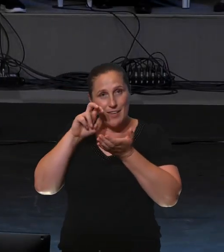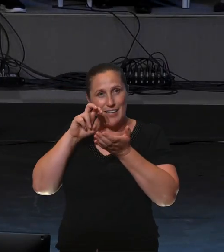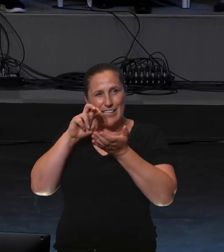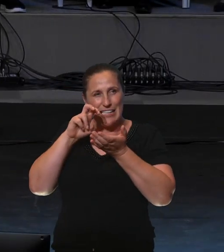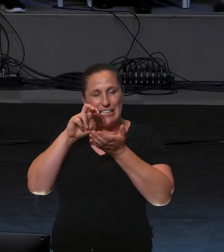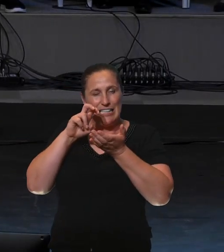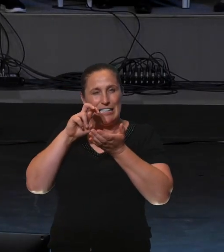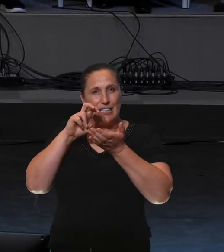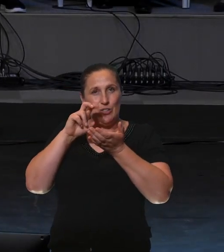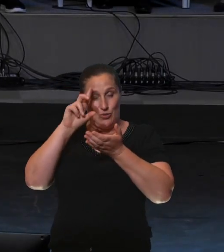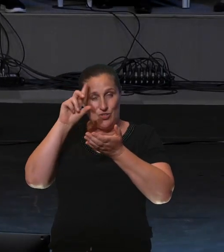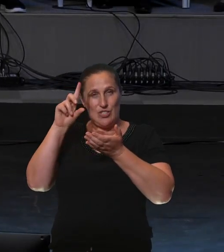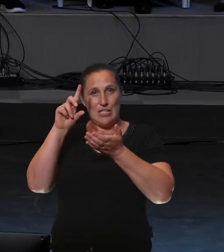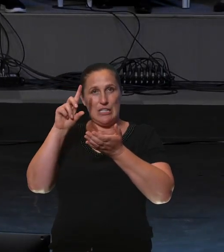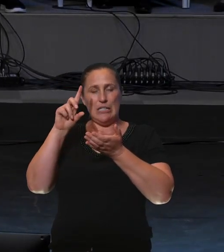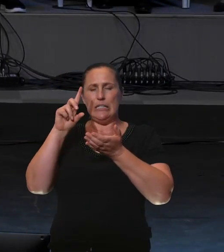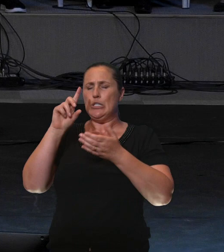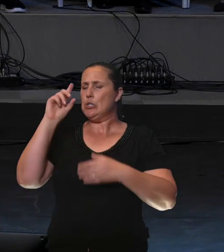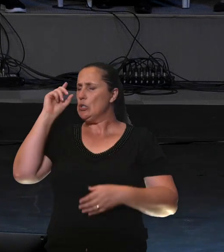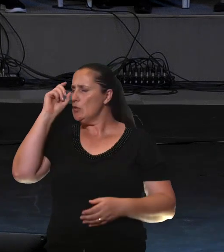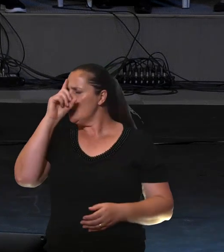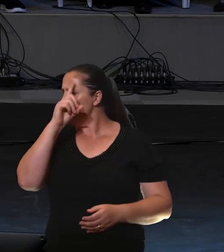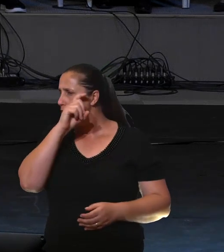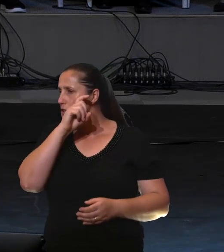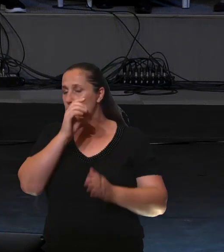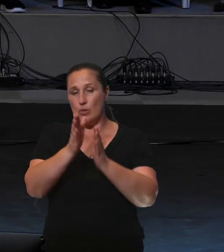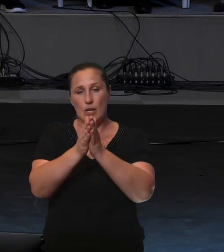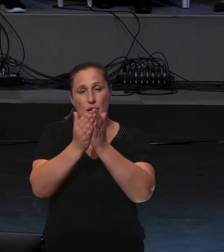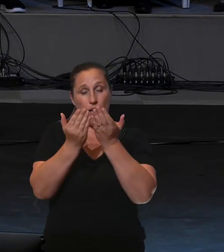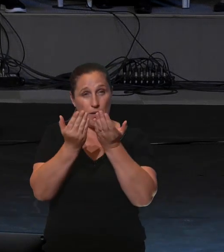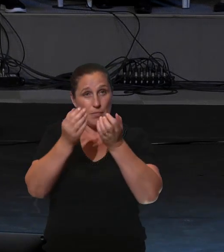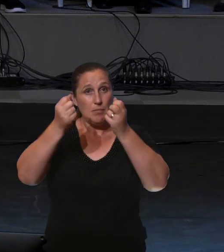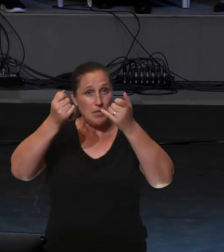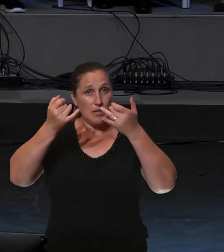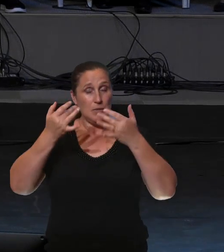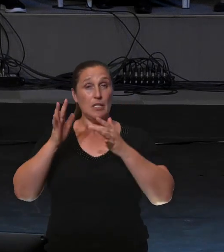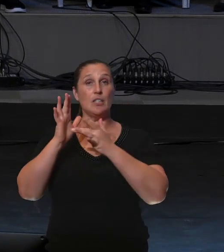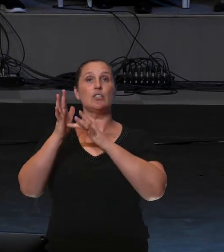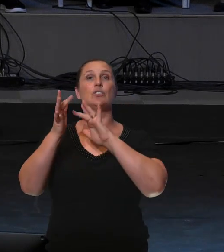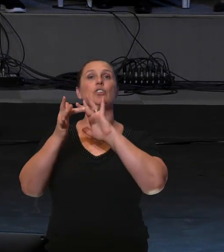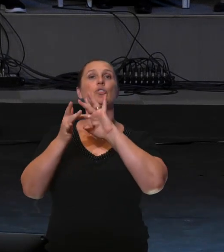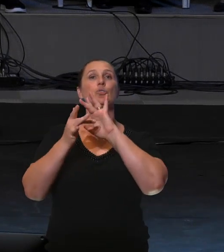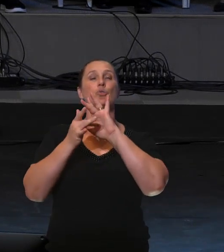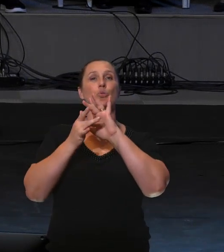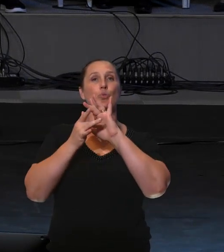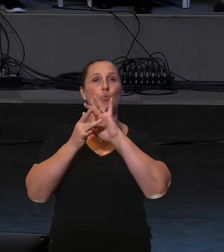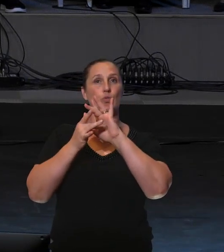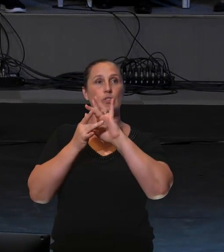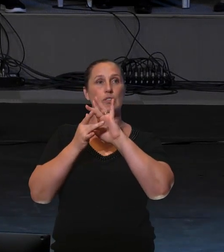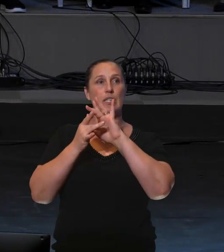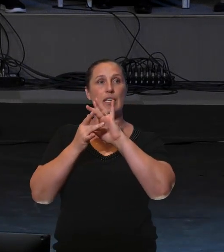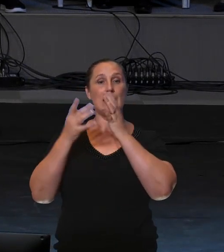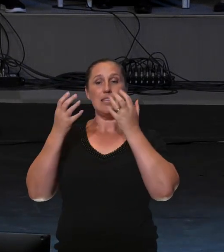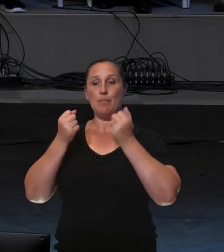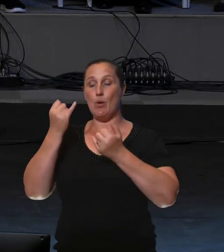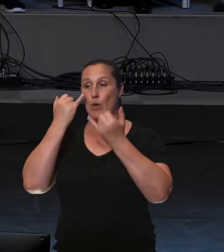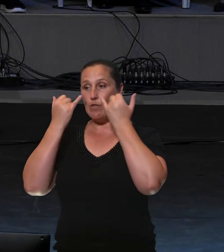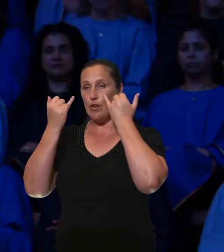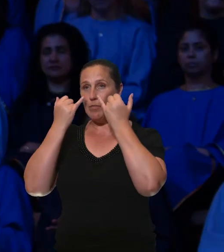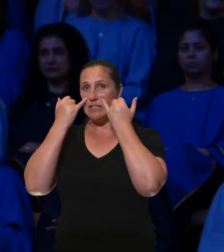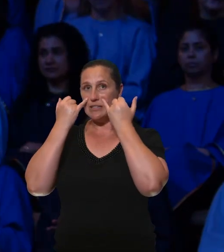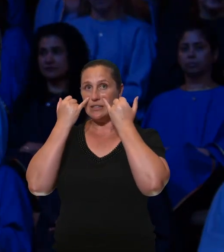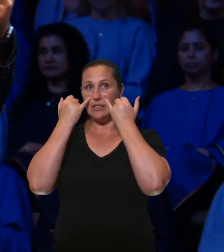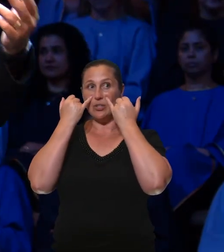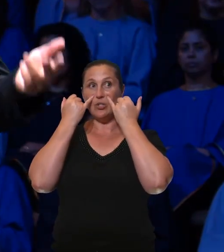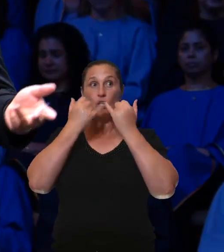14 é uma manhã difícil para Jesus. A Bíblia começa dizendo que Jesus foi informado que seu primo,